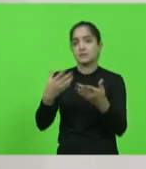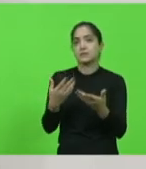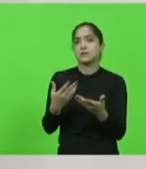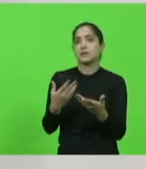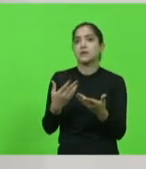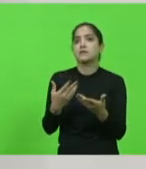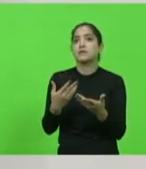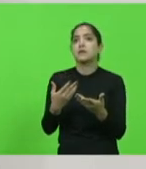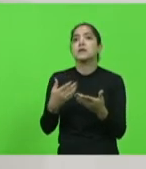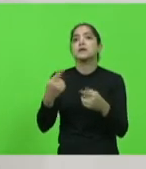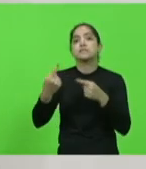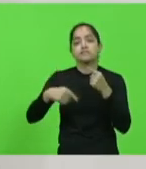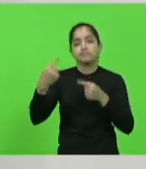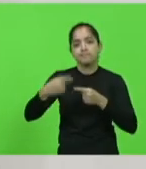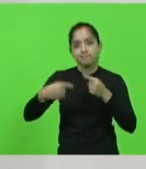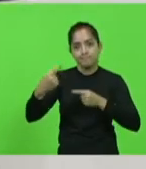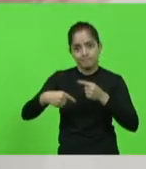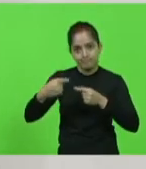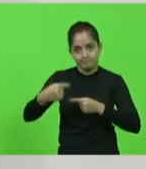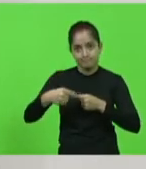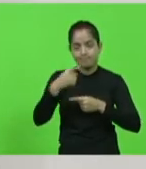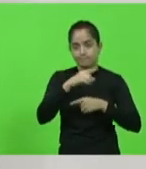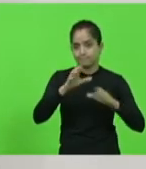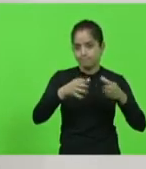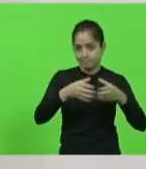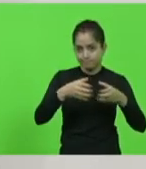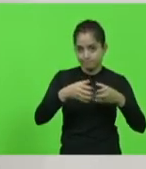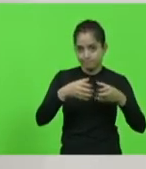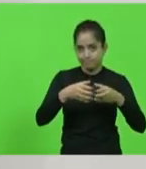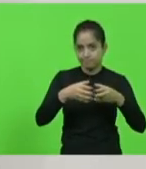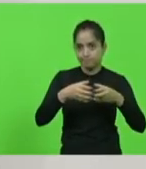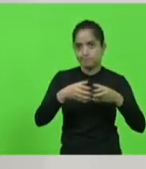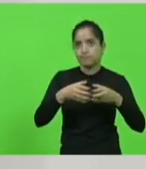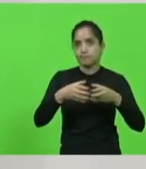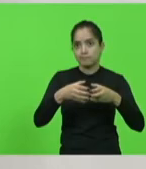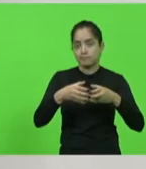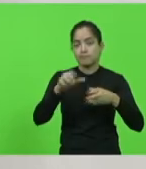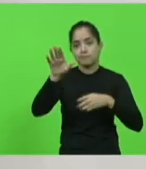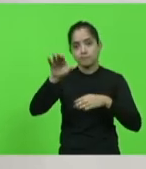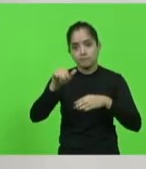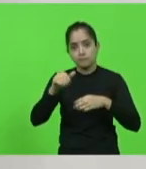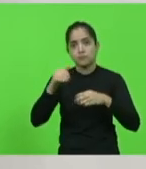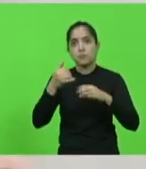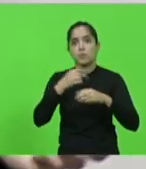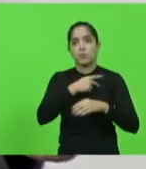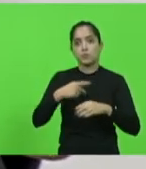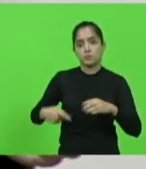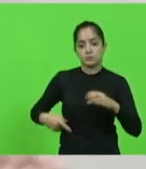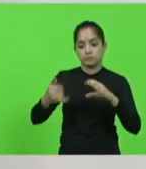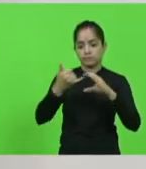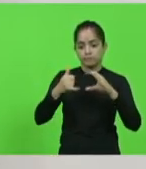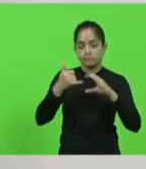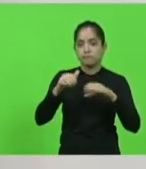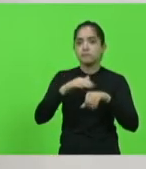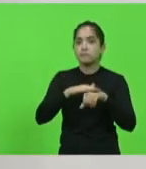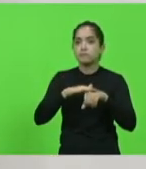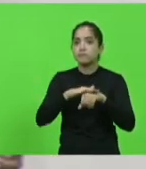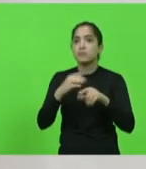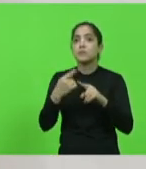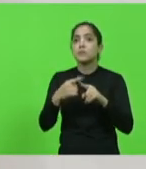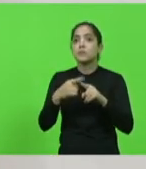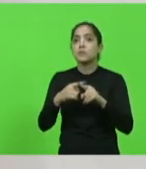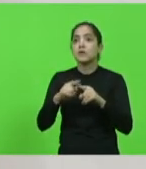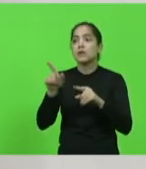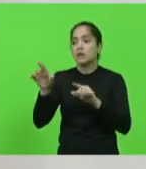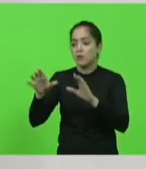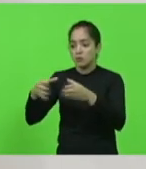estamos discutindo isso, inclusive na bancada do Oeste, queremos uma conversa com o presidente da Celesc, porque os agricultores estão num